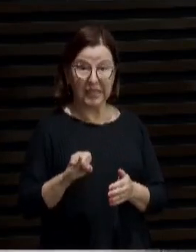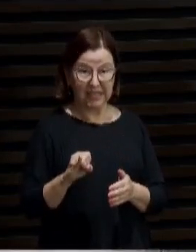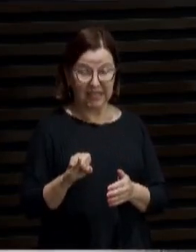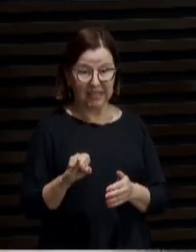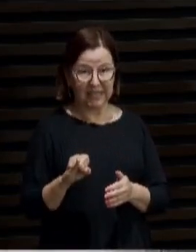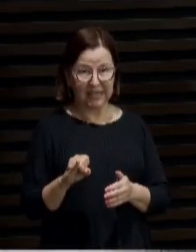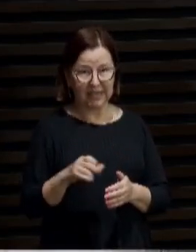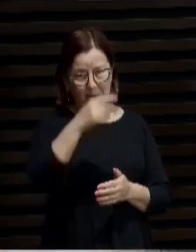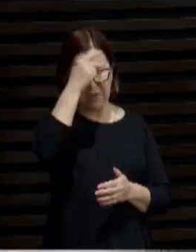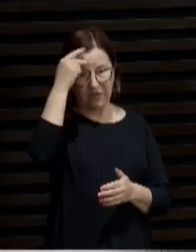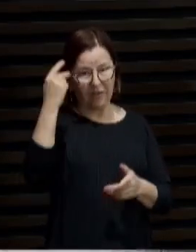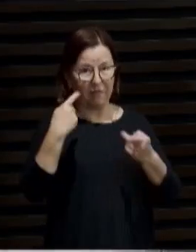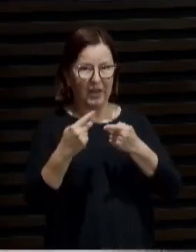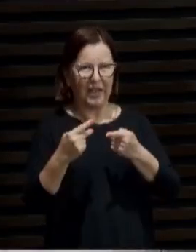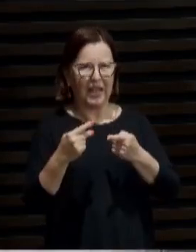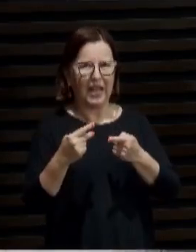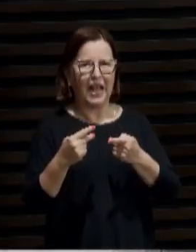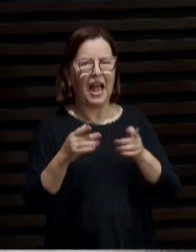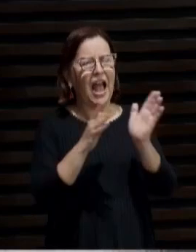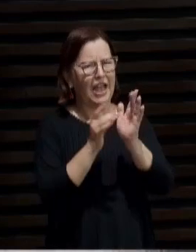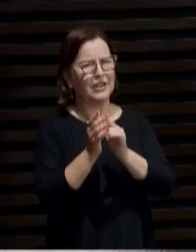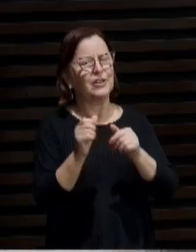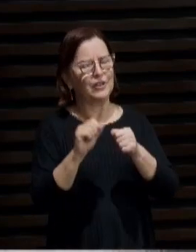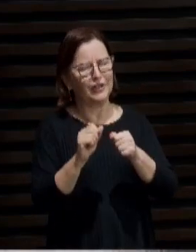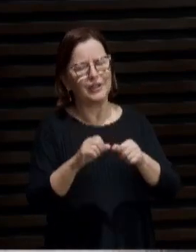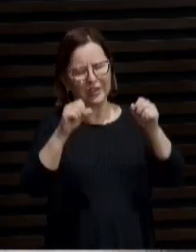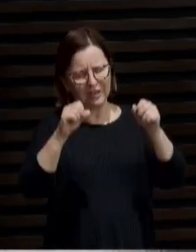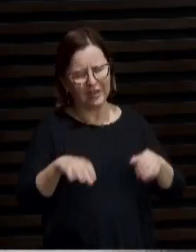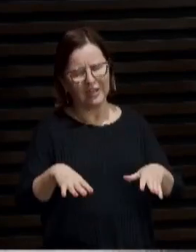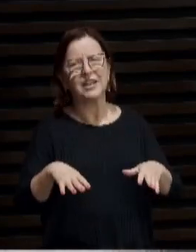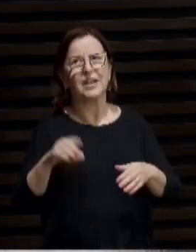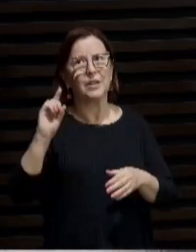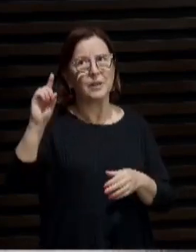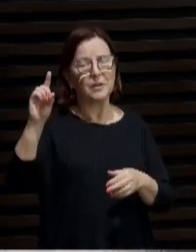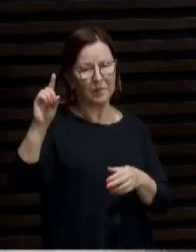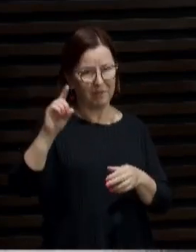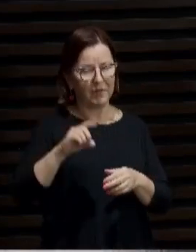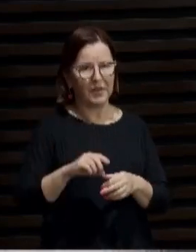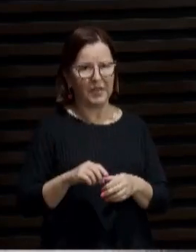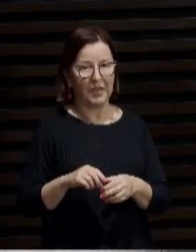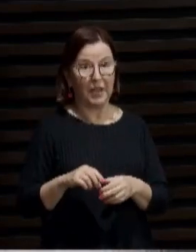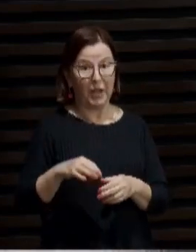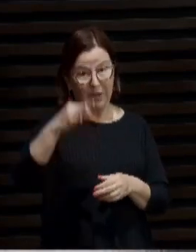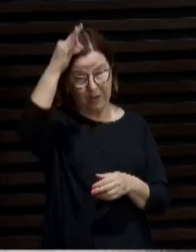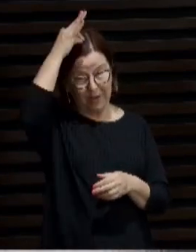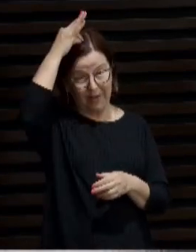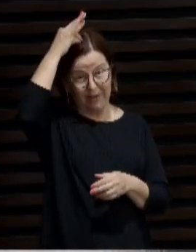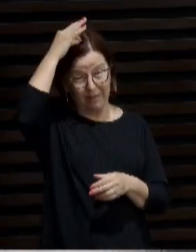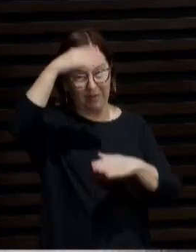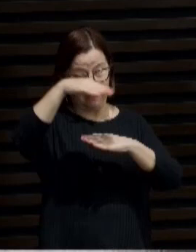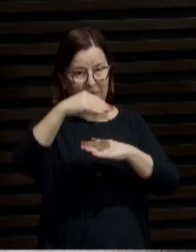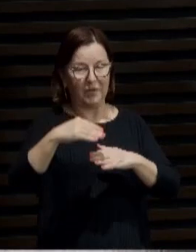foi criado por Deus e ele é um espírito elevado, é heresia, está fácil. Porque quem é Jesus? É o próprio Filho